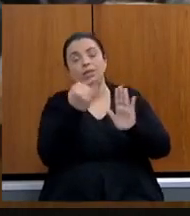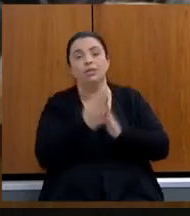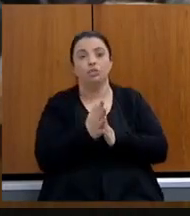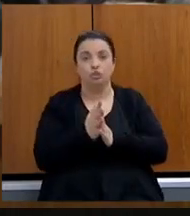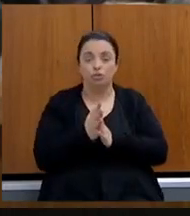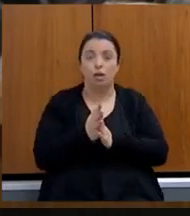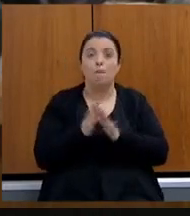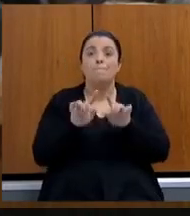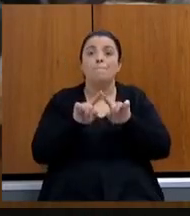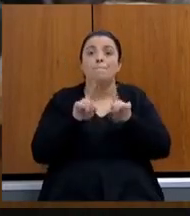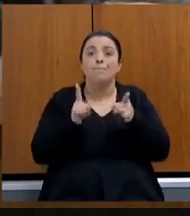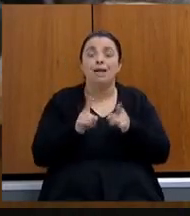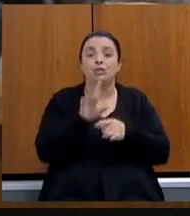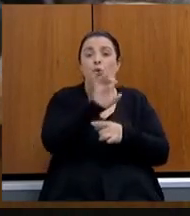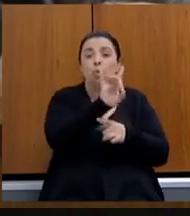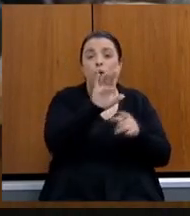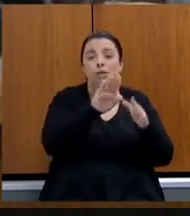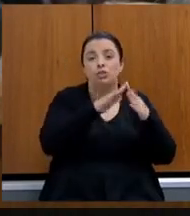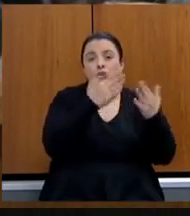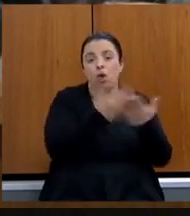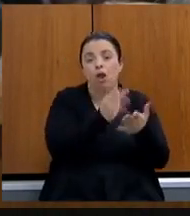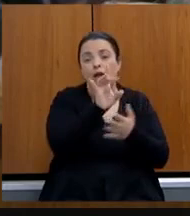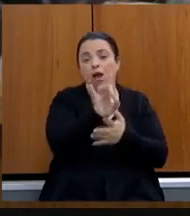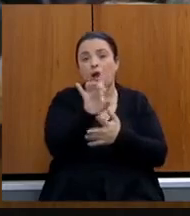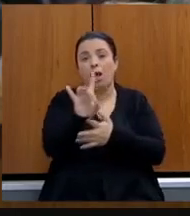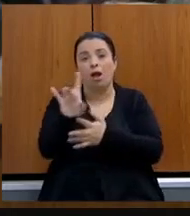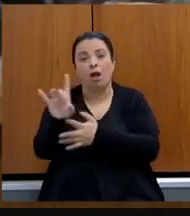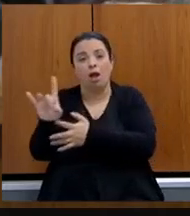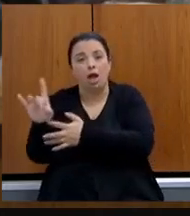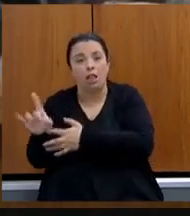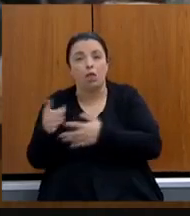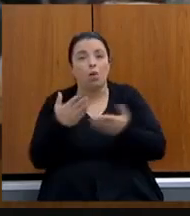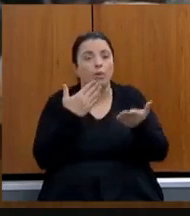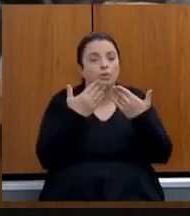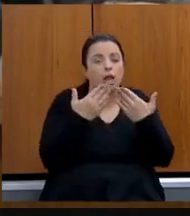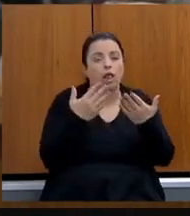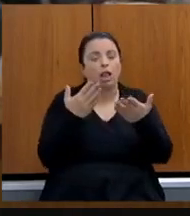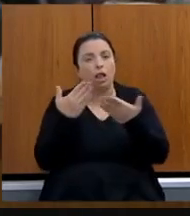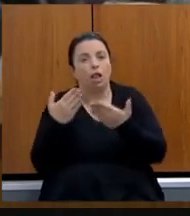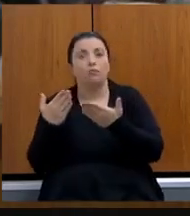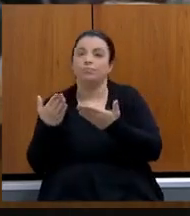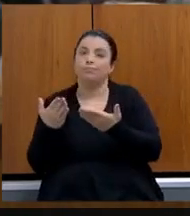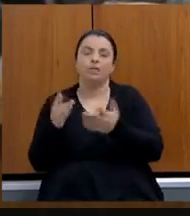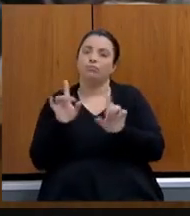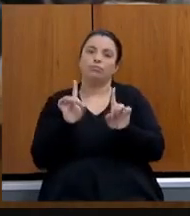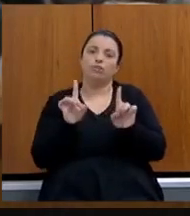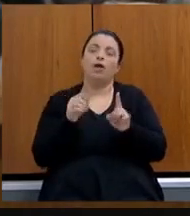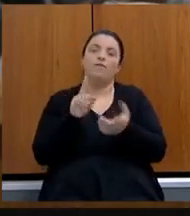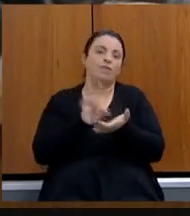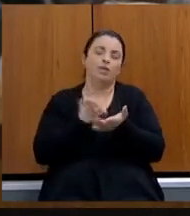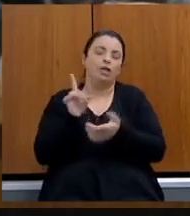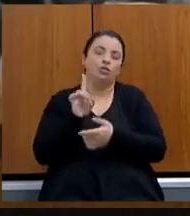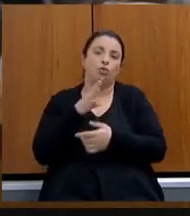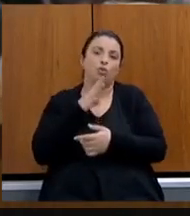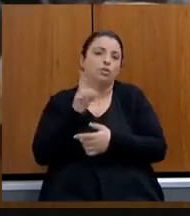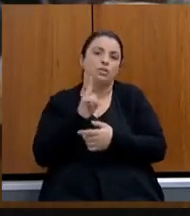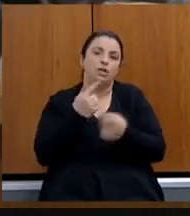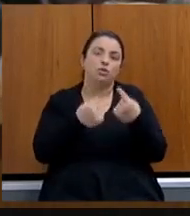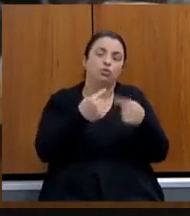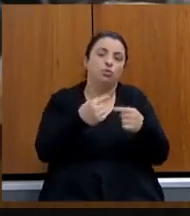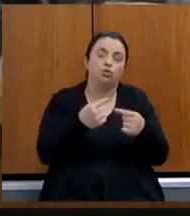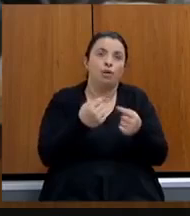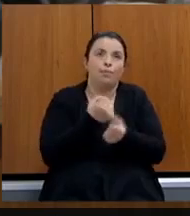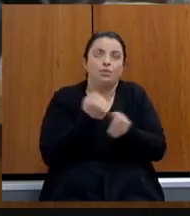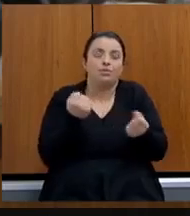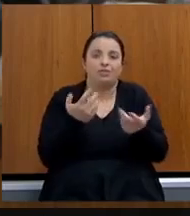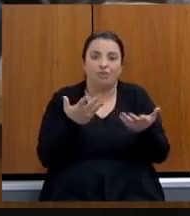diálogo com cada uma das escolas em que a gente realmente o prefeito né vai fazer absorção desses estudantes eu não tinha como a mente fazer